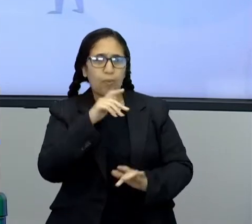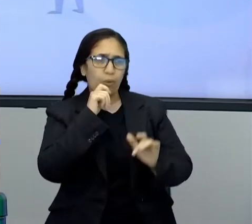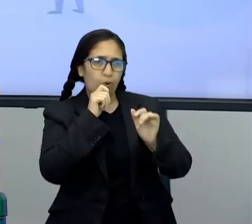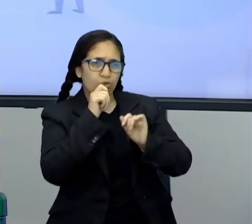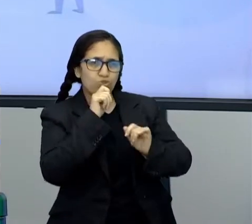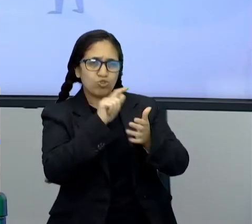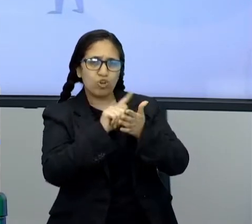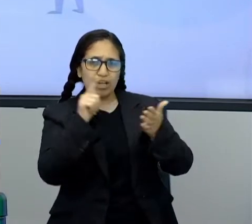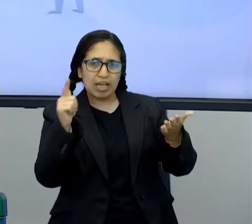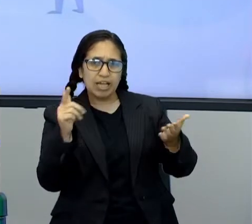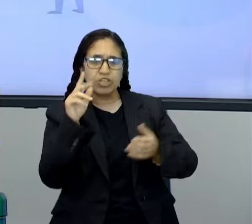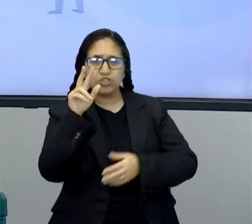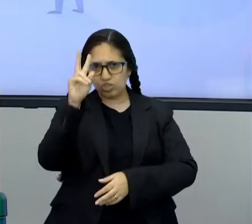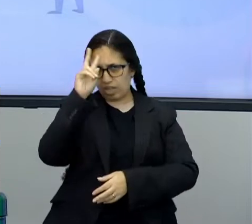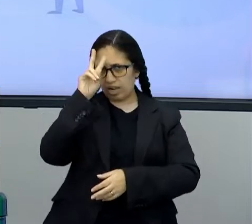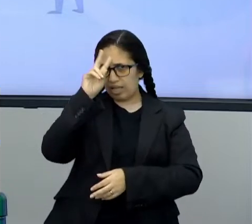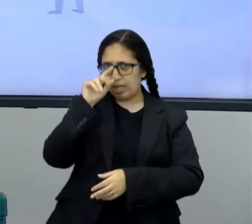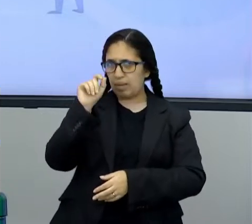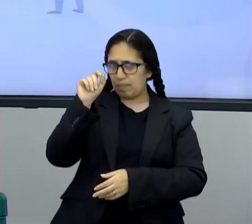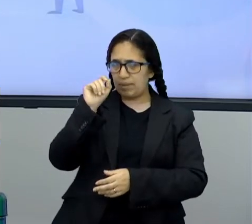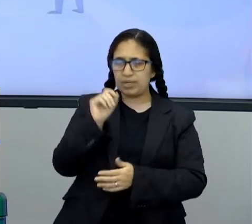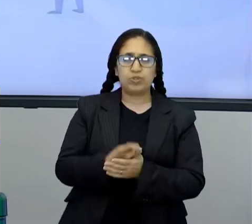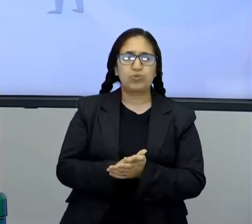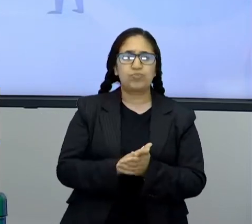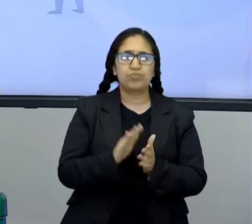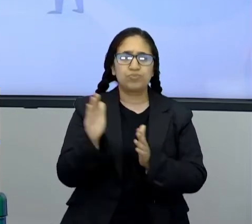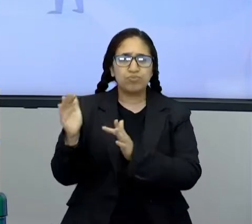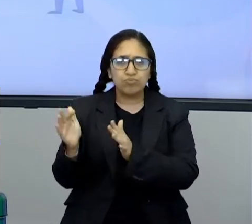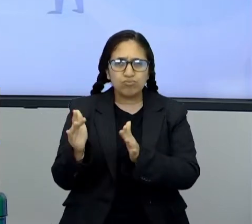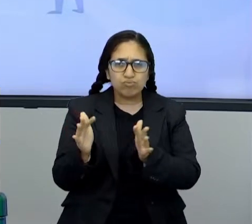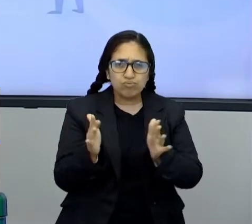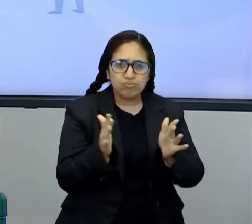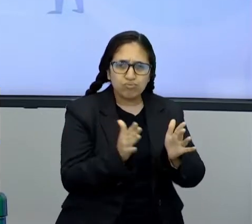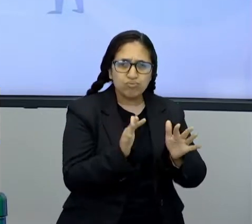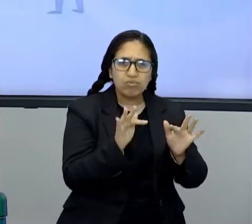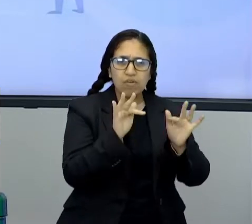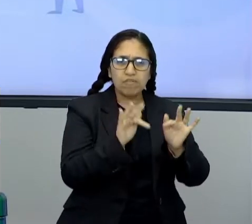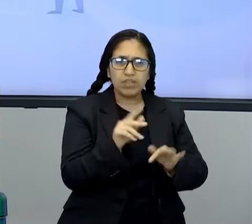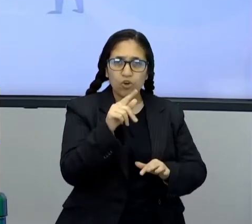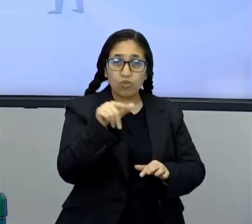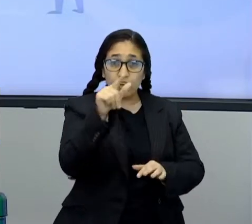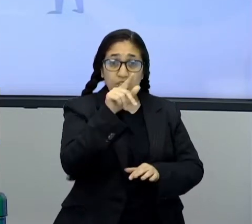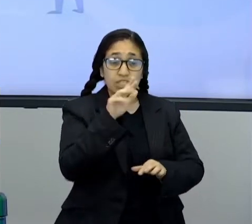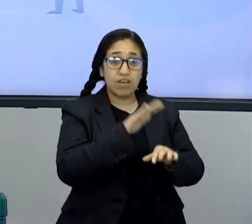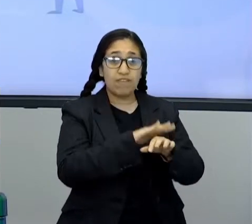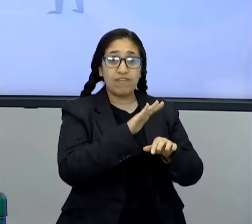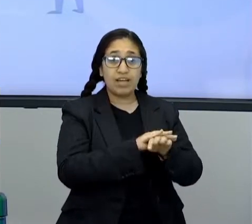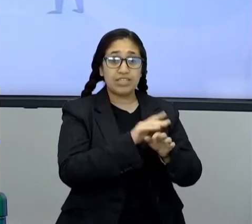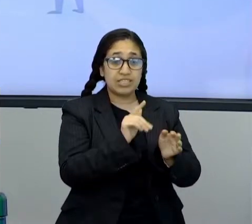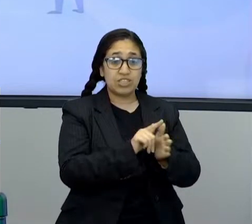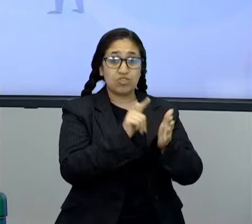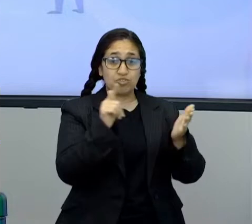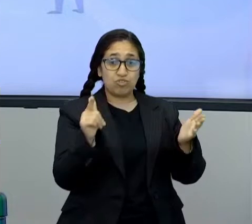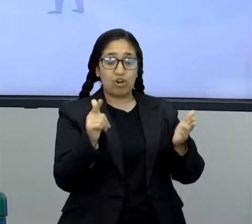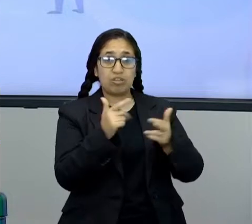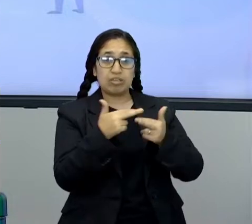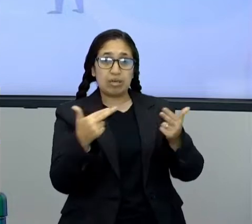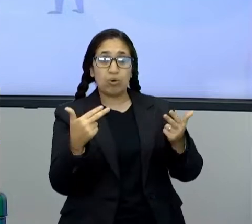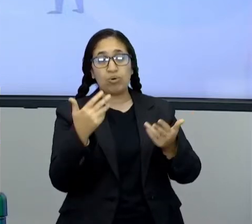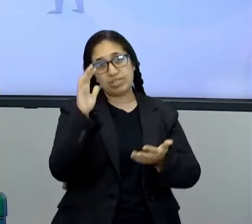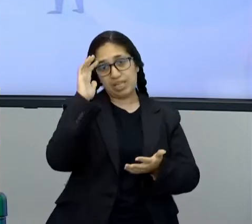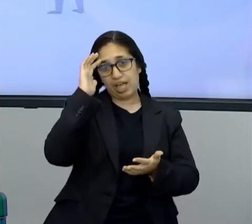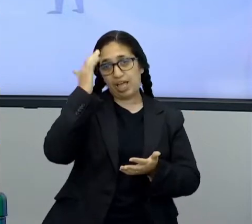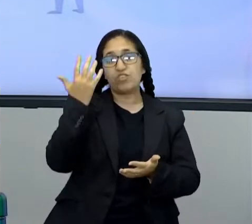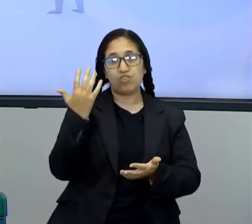quê? Lembrando que ao final aí, né, deste componente, vocês devem produzir um jornal de soluções. Então, nós